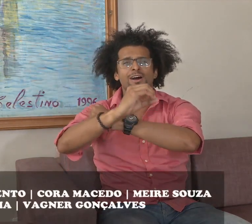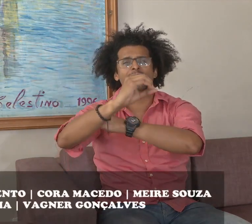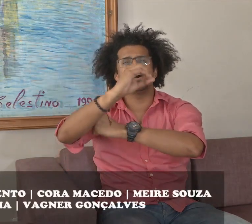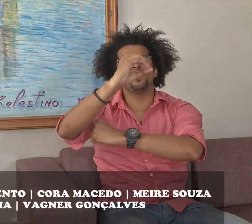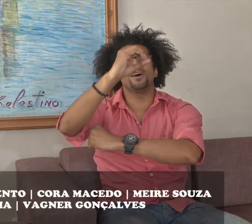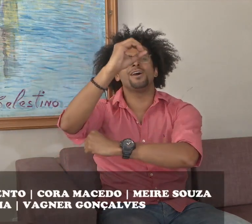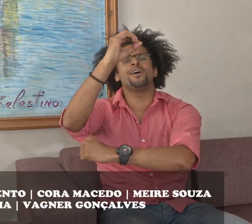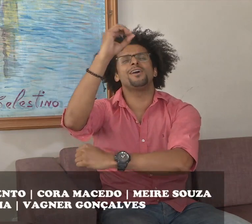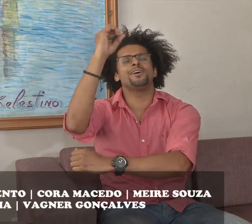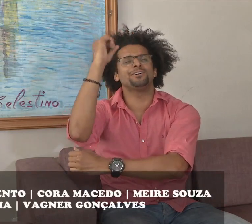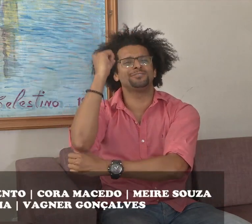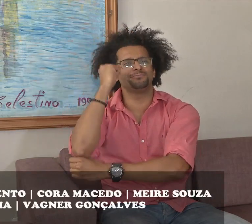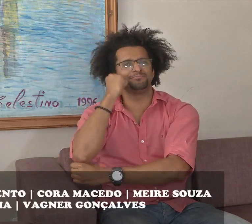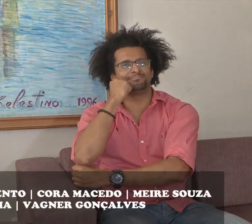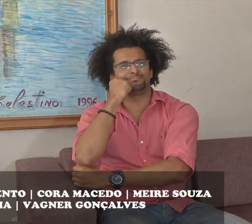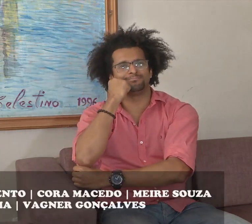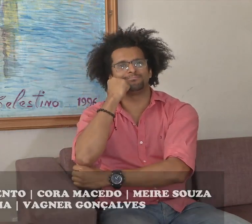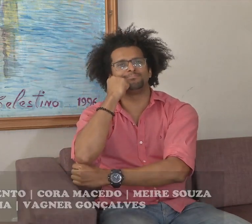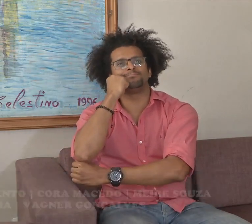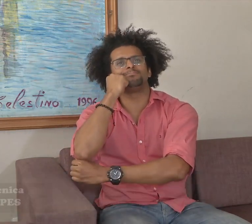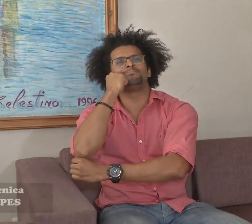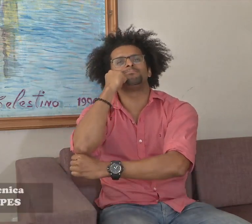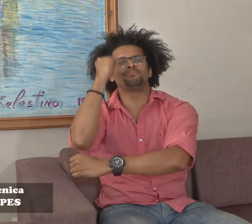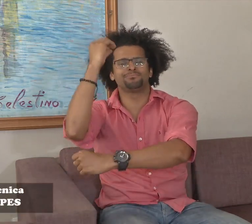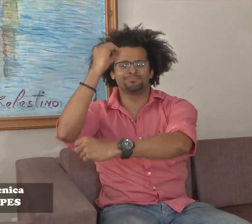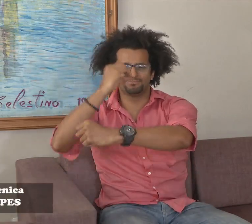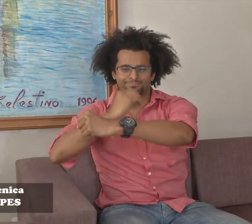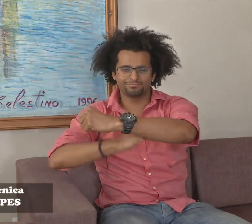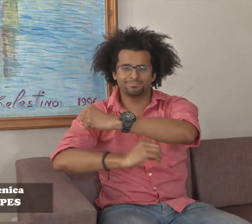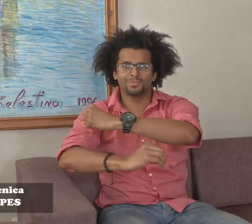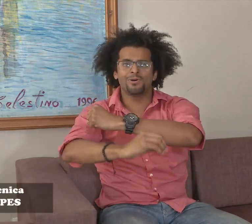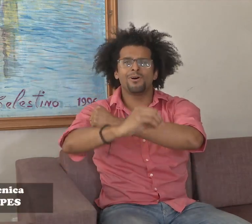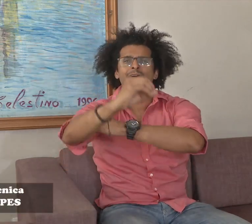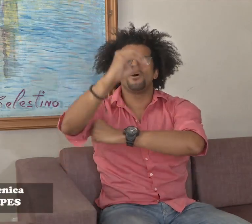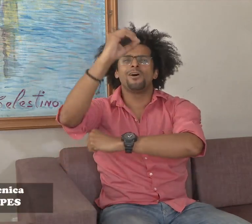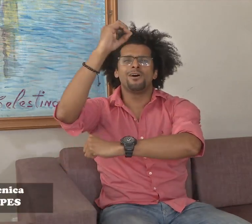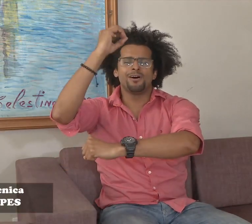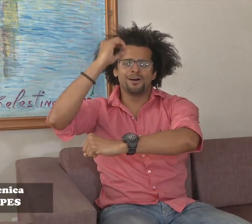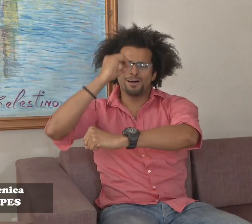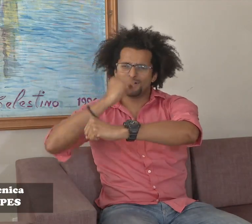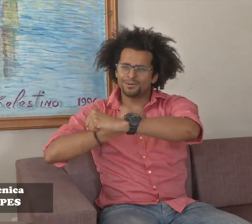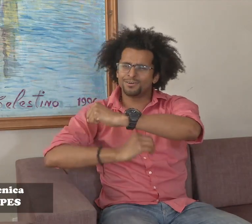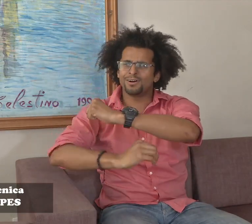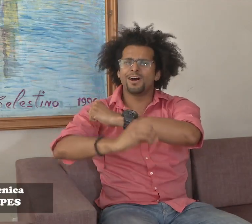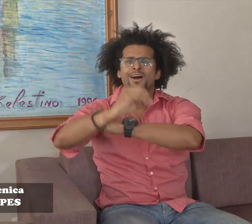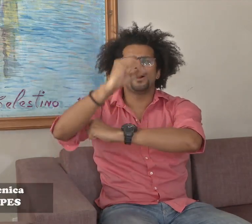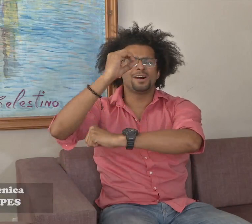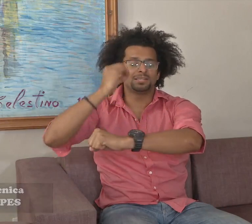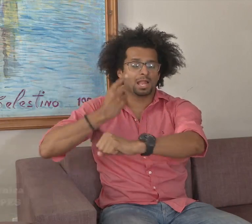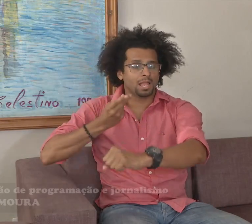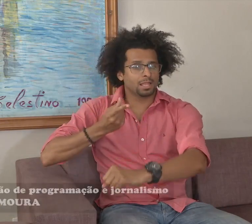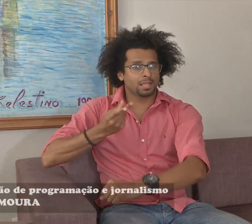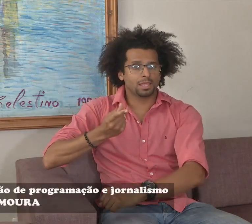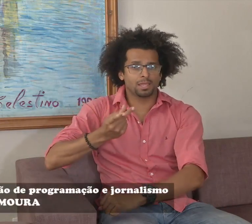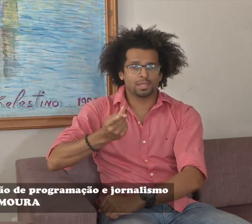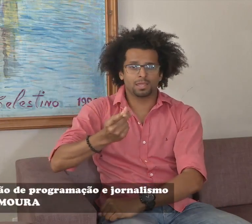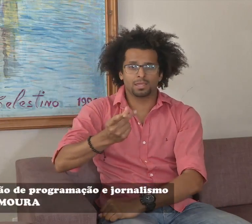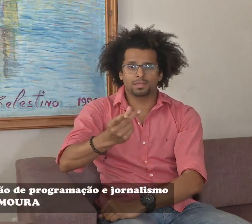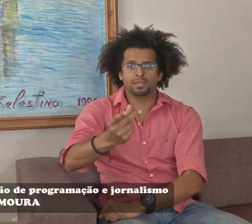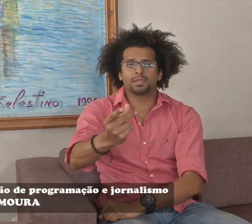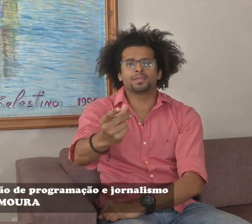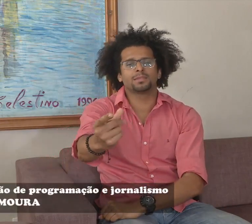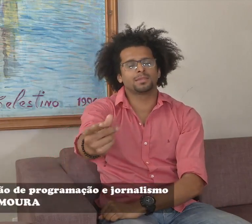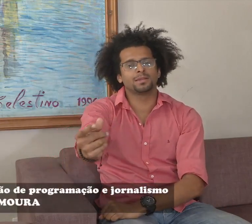O sol nasce, mais um dia veio. E assim todos os dias,